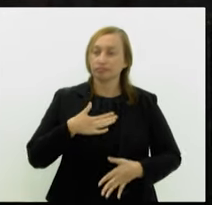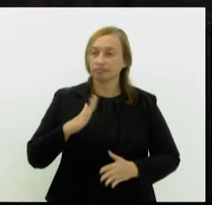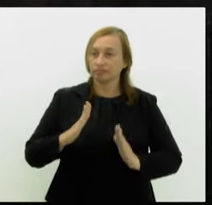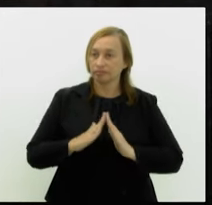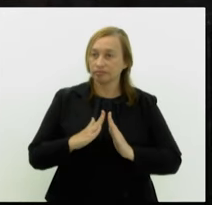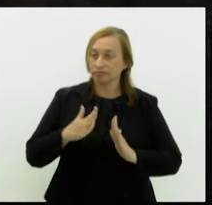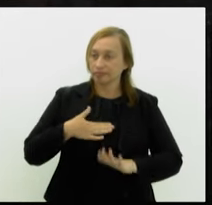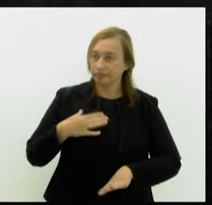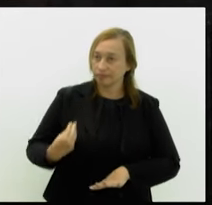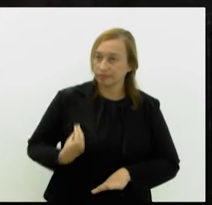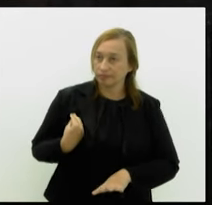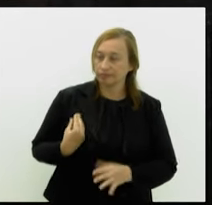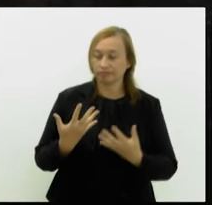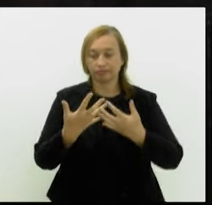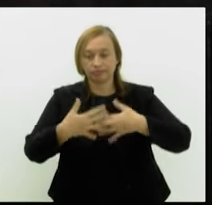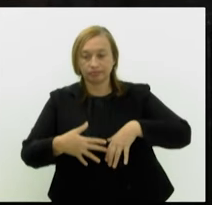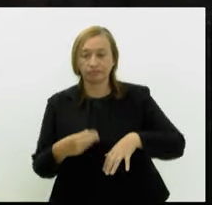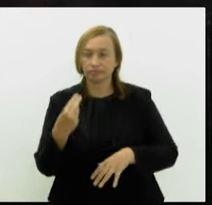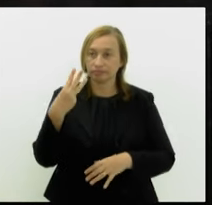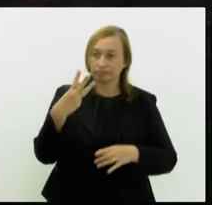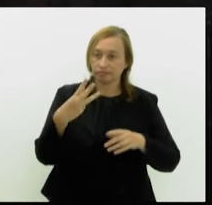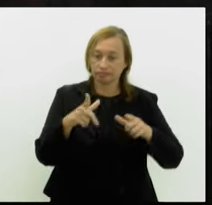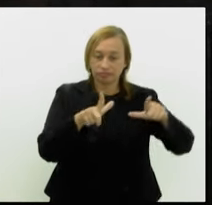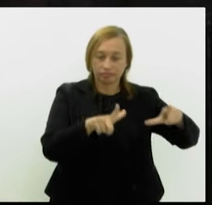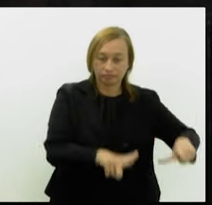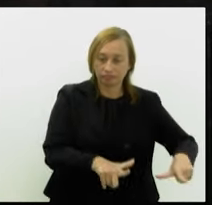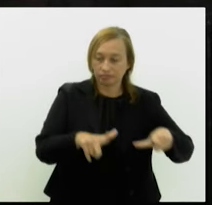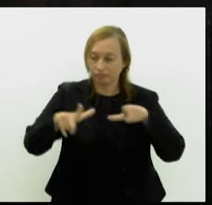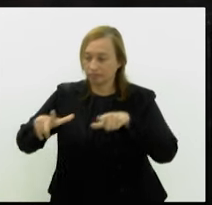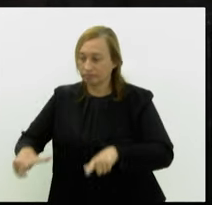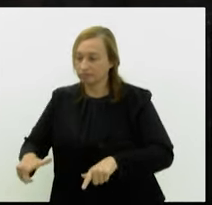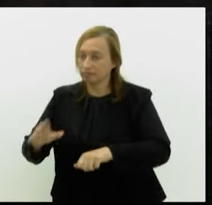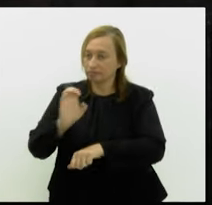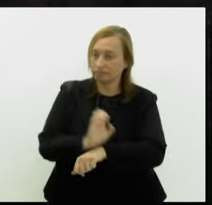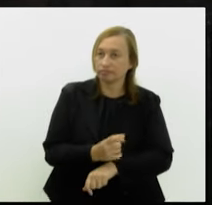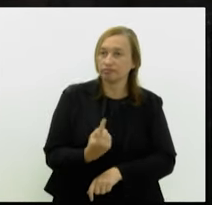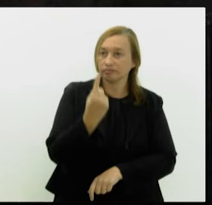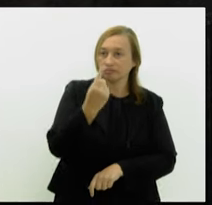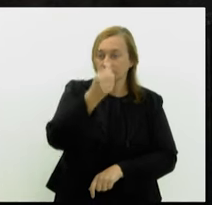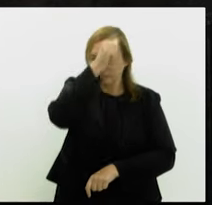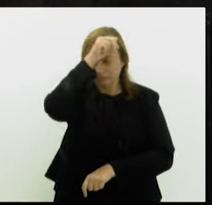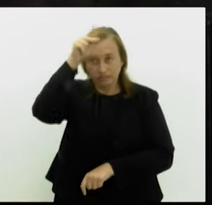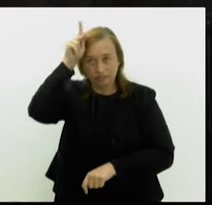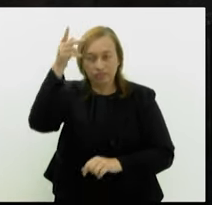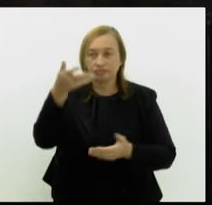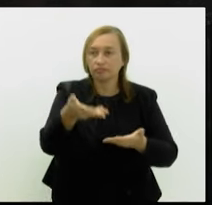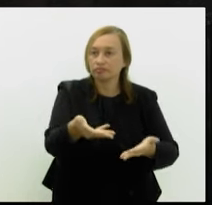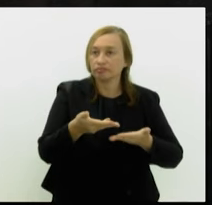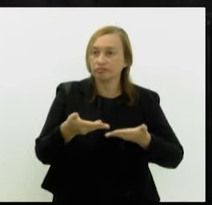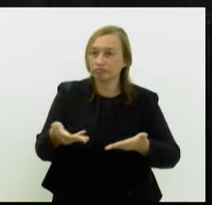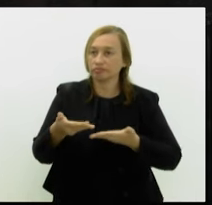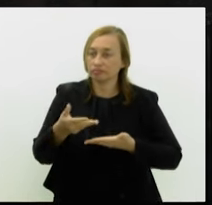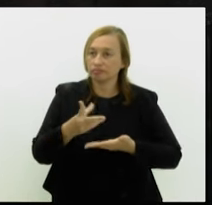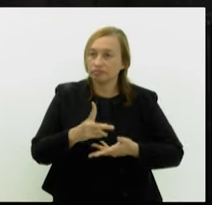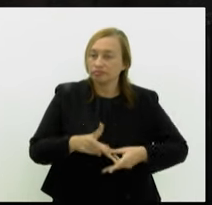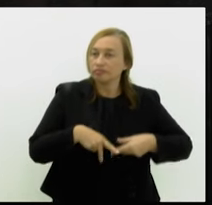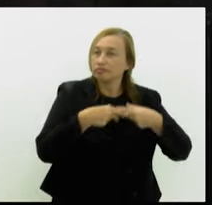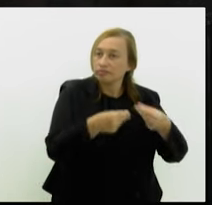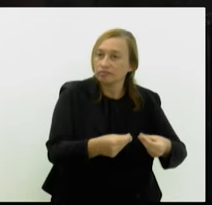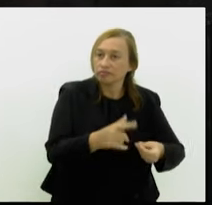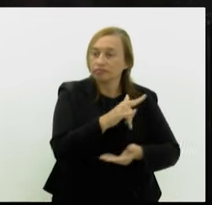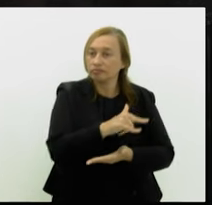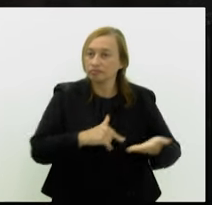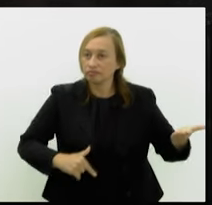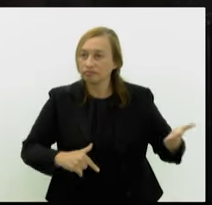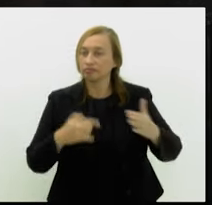cidade de Petrópolis, são 3 terrenos do Estado e 1 do município. Esse chamamento público para entrega de documentação das